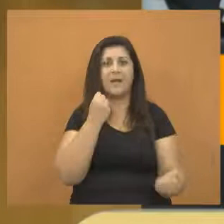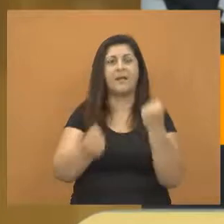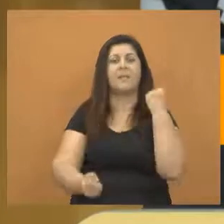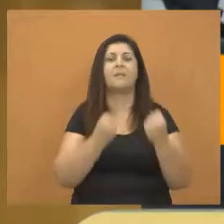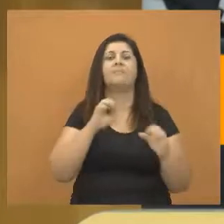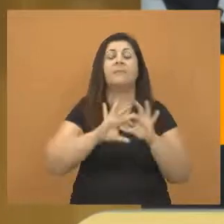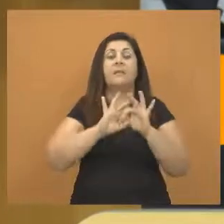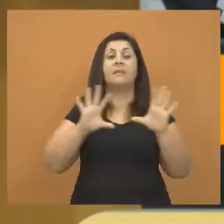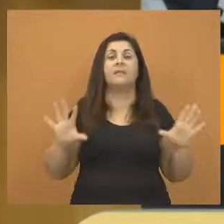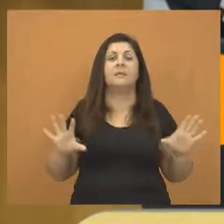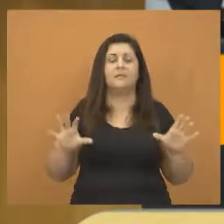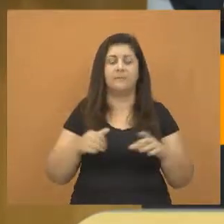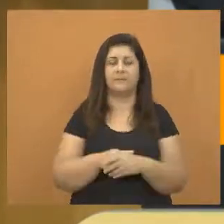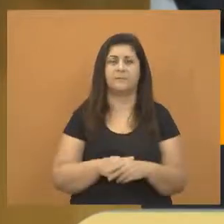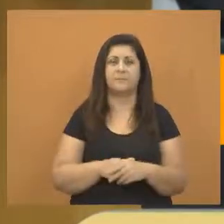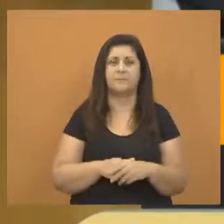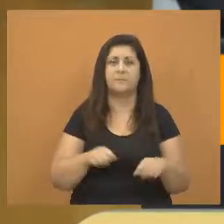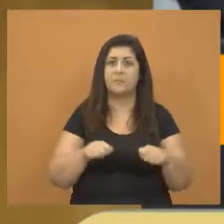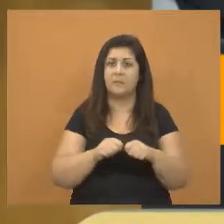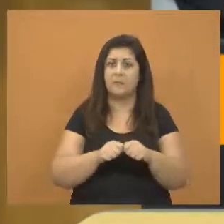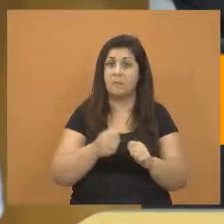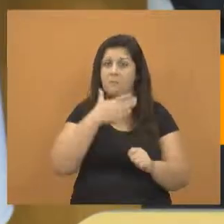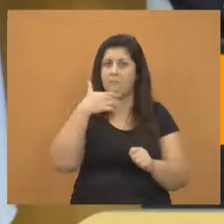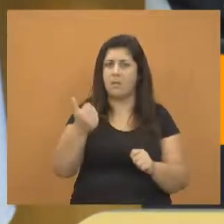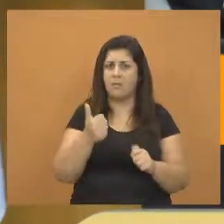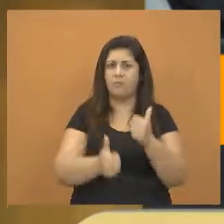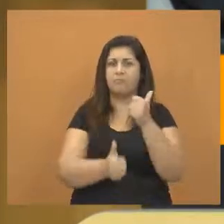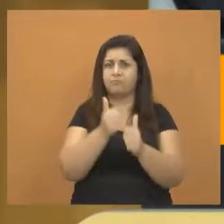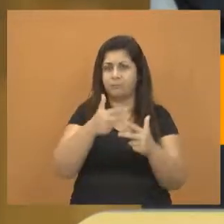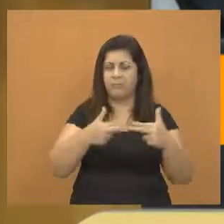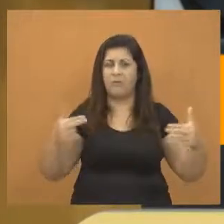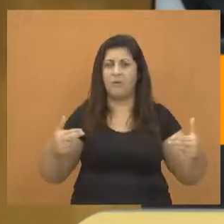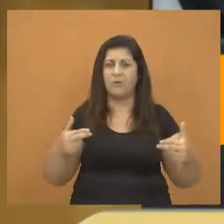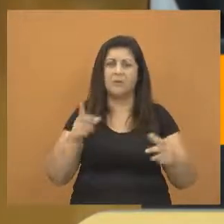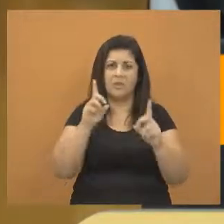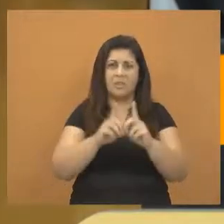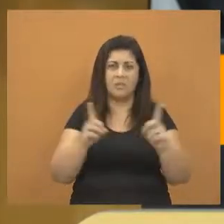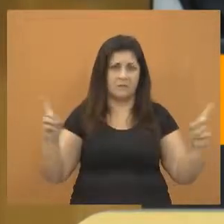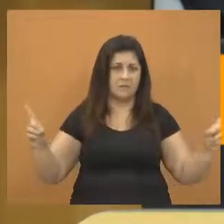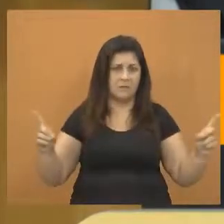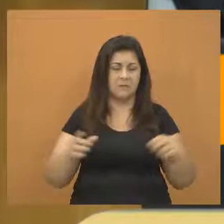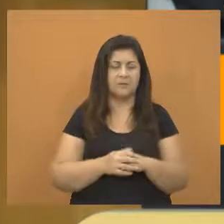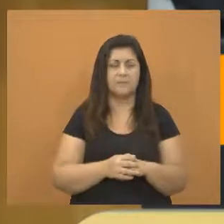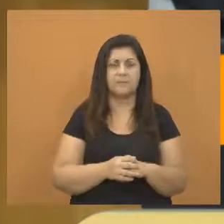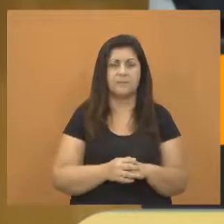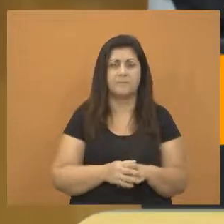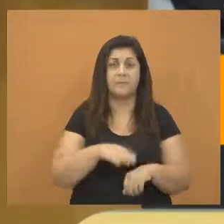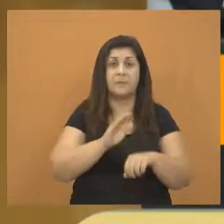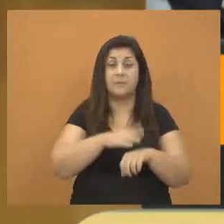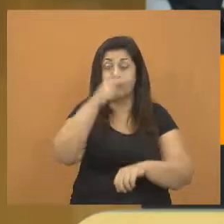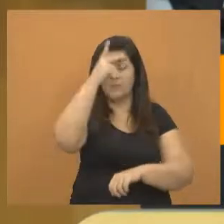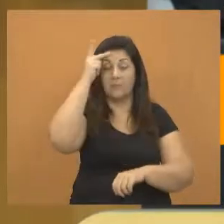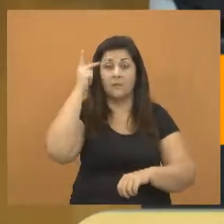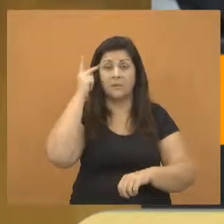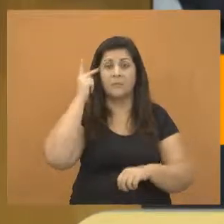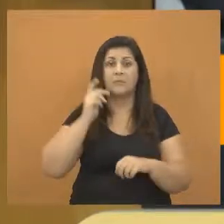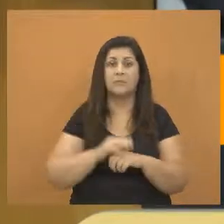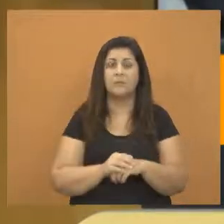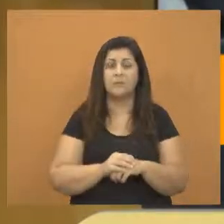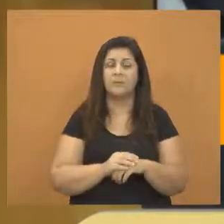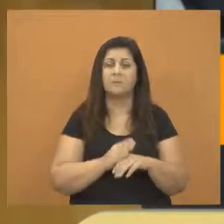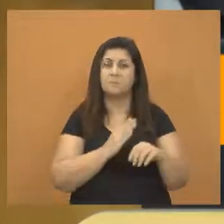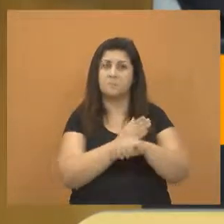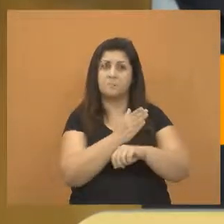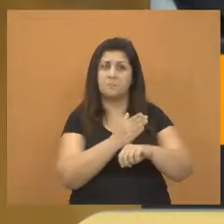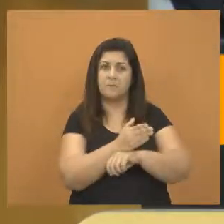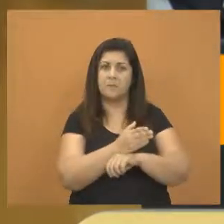ar livre, fortalecimento do esporte paraolímpico, aumento do número de pessoas atendidas pelo Centro